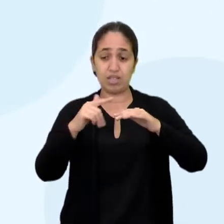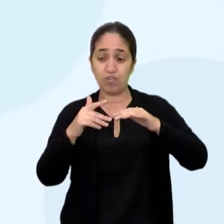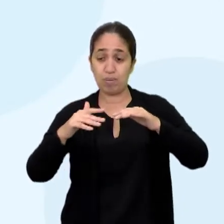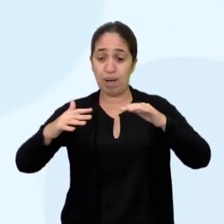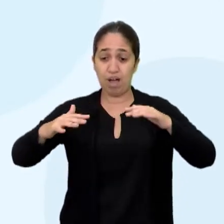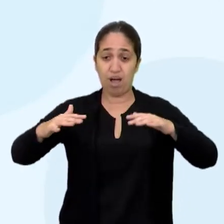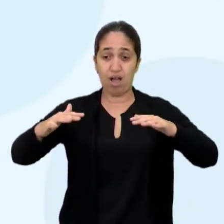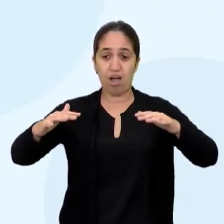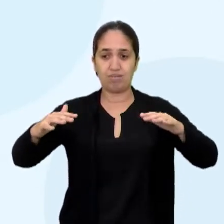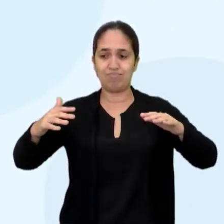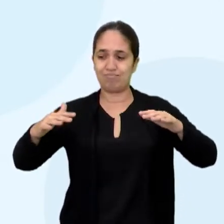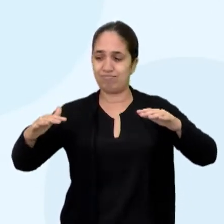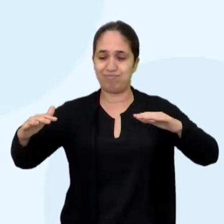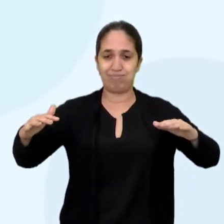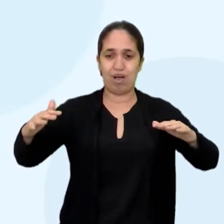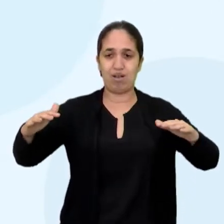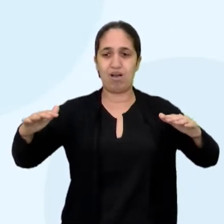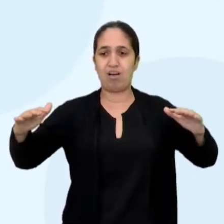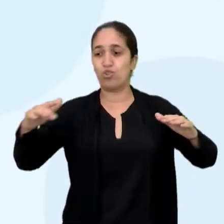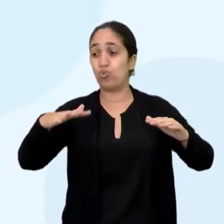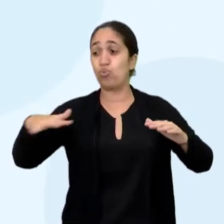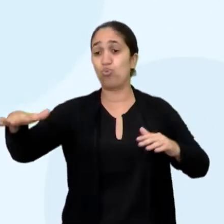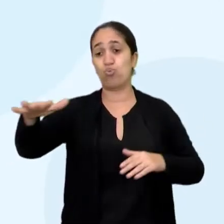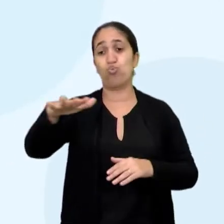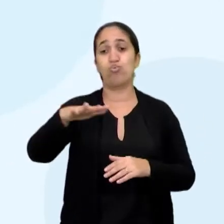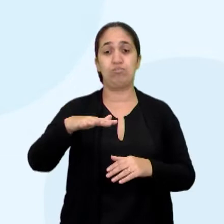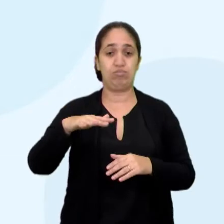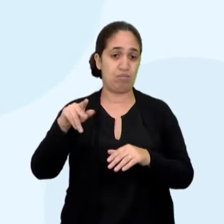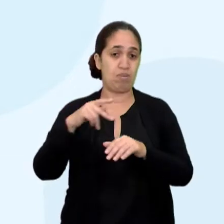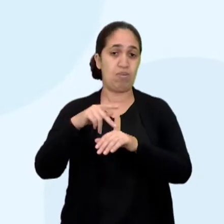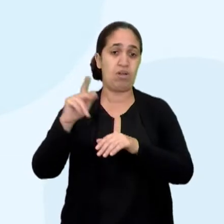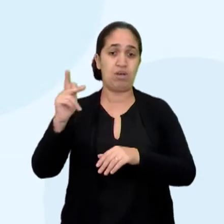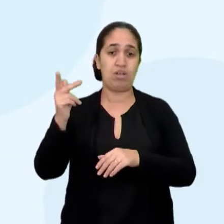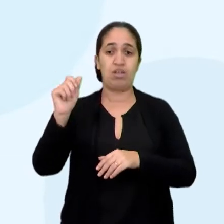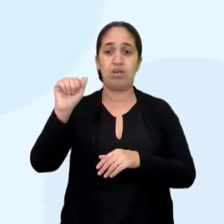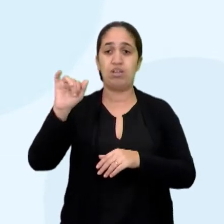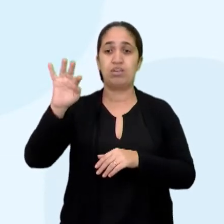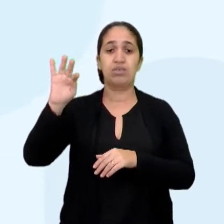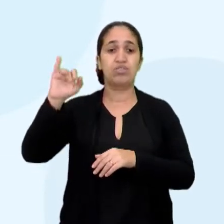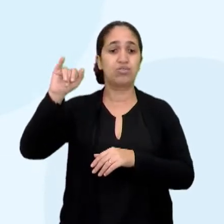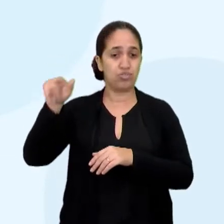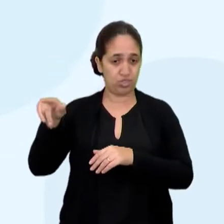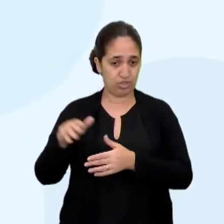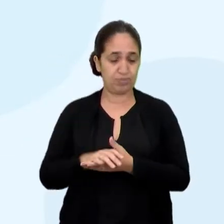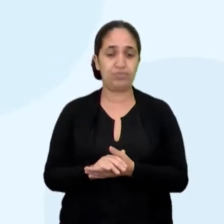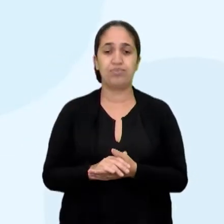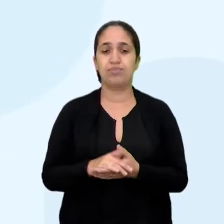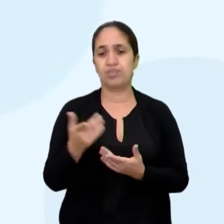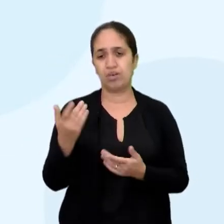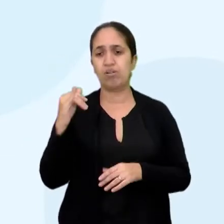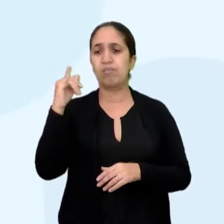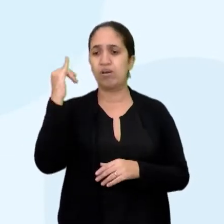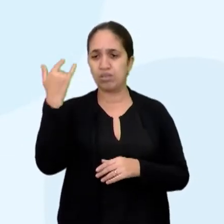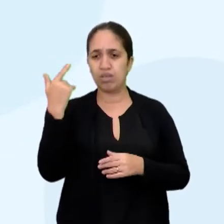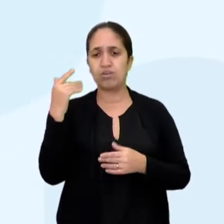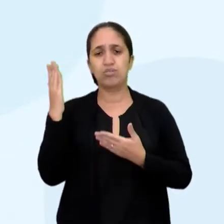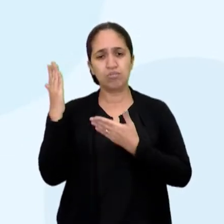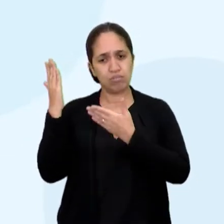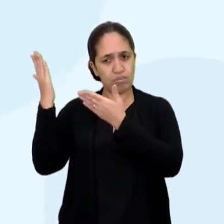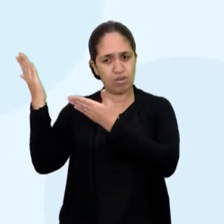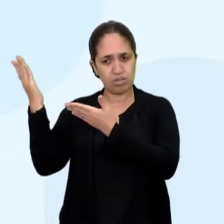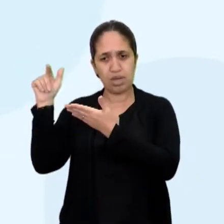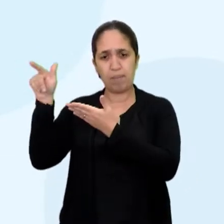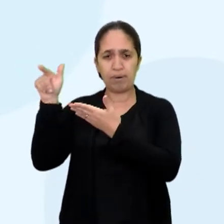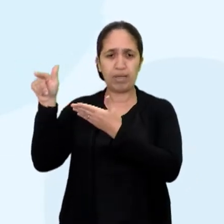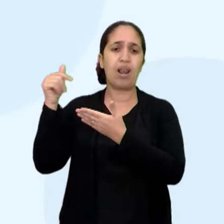alastrando aí por todo o Haiti, né? Então, interessante retratar isso aí, né? Nessa ilha aí, constantemente nós